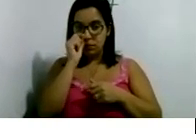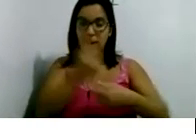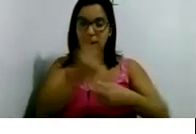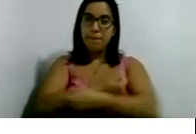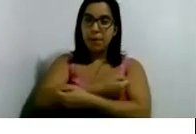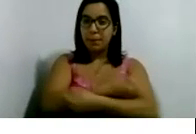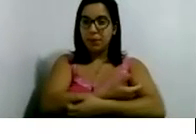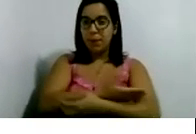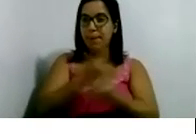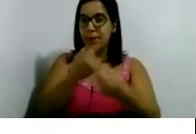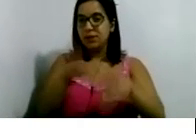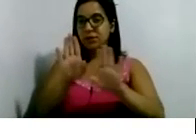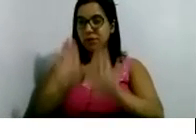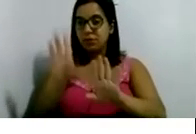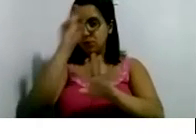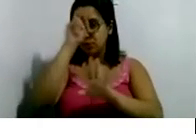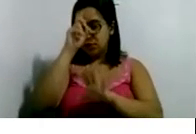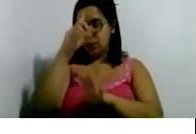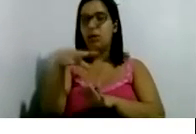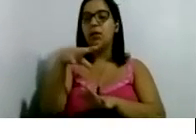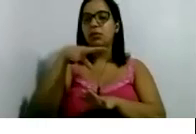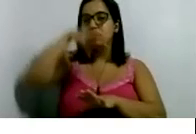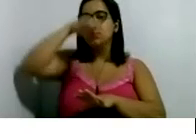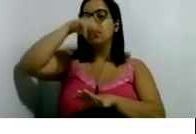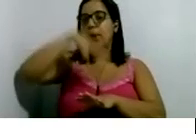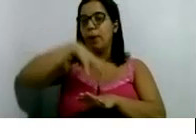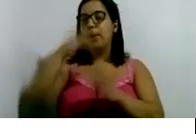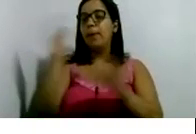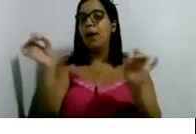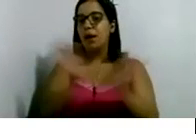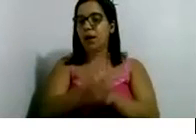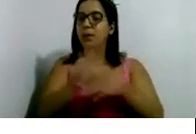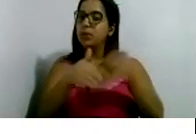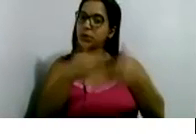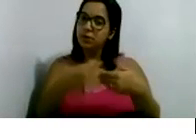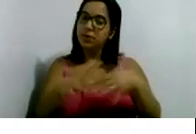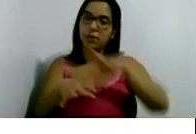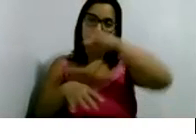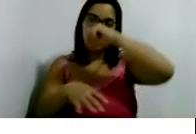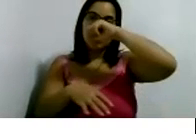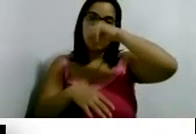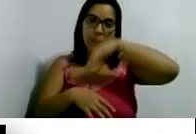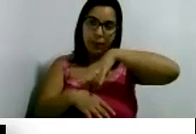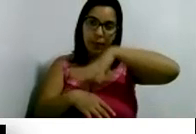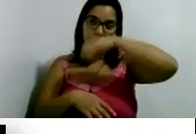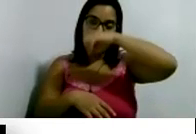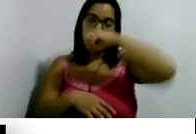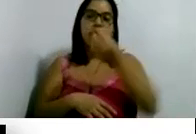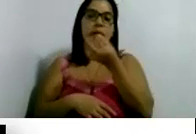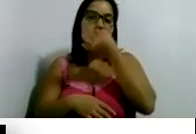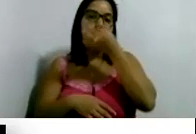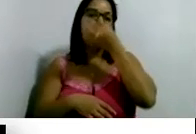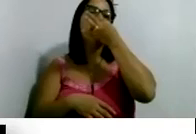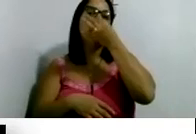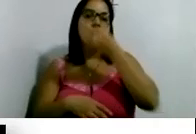e ele vai ter um respirador, porque ele precisa terminar de desenvolver a porção respiratória, dentre outros.